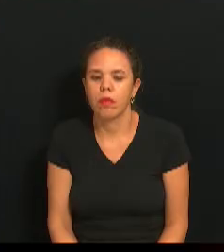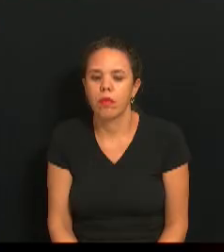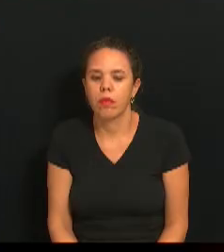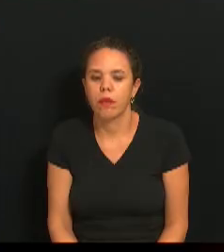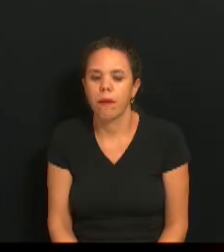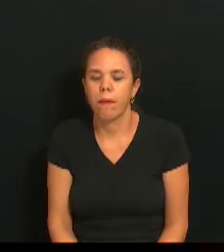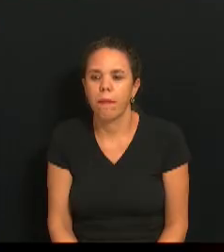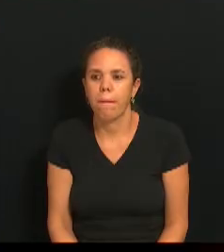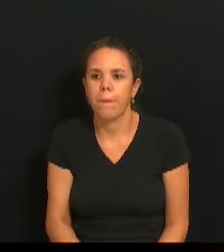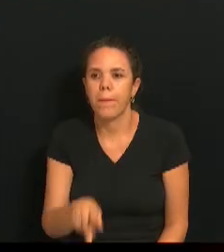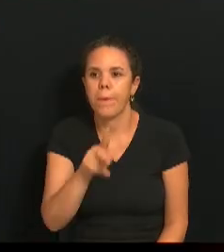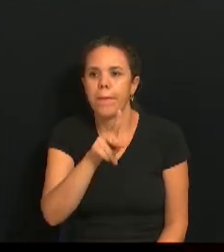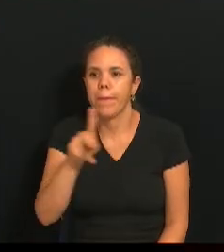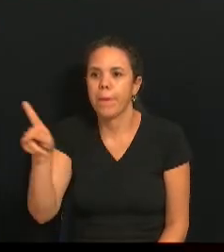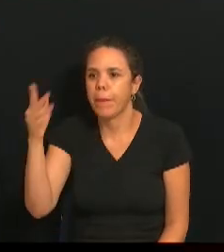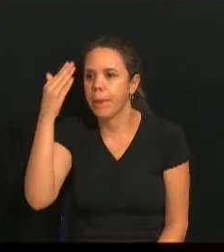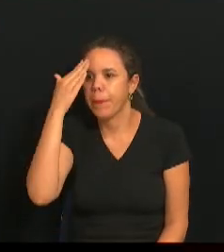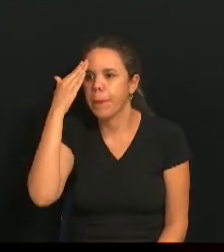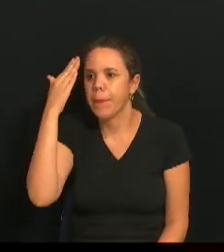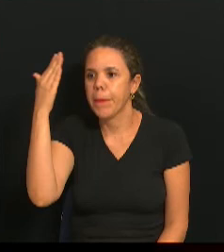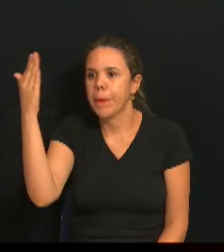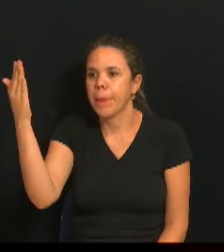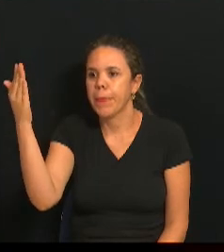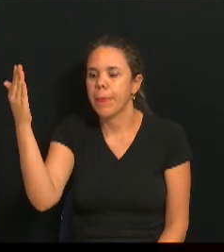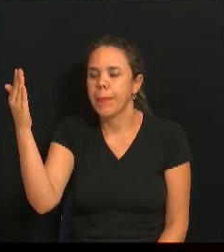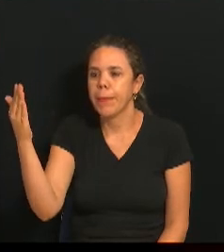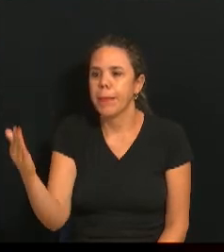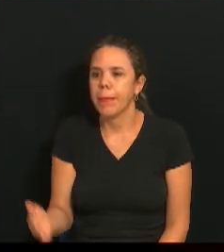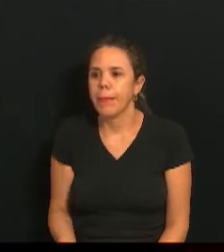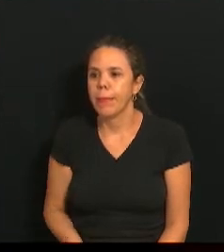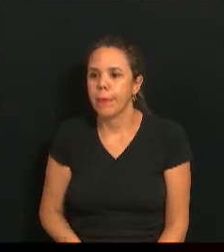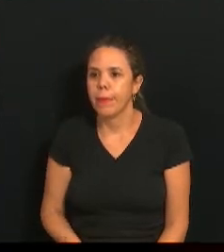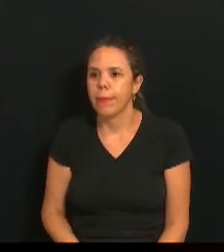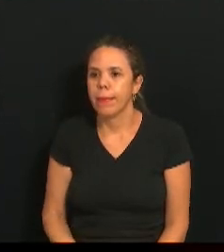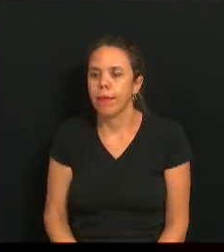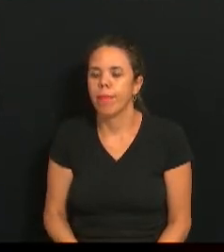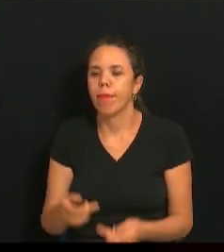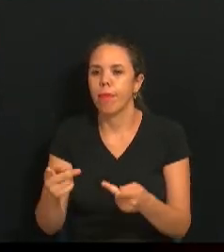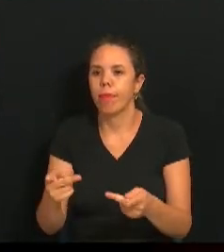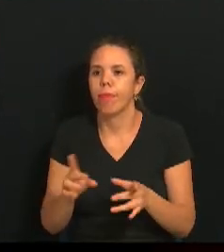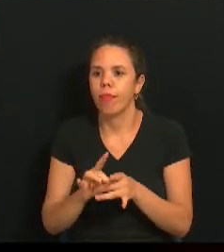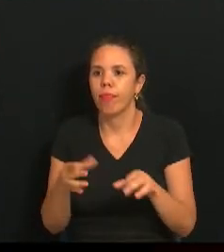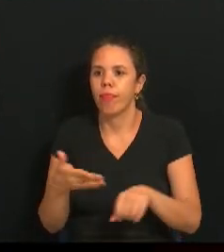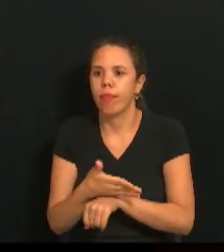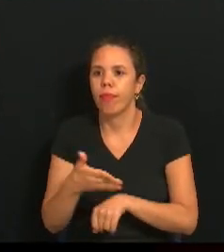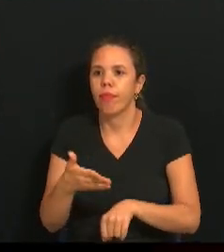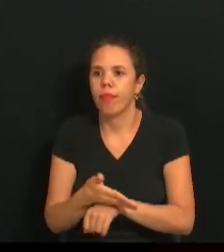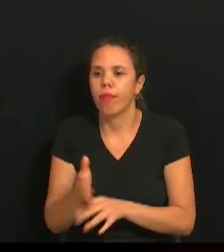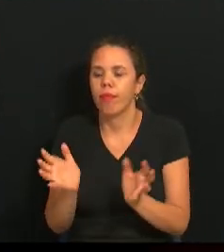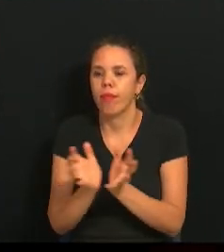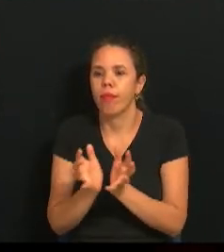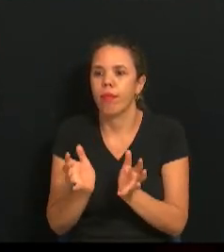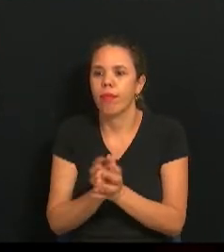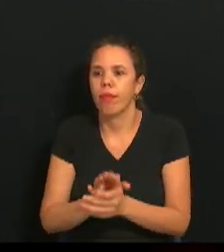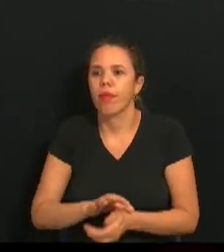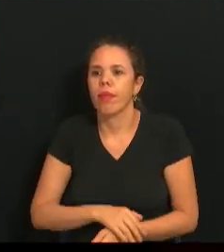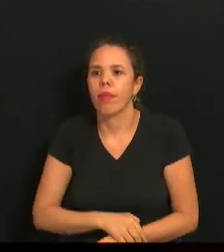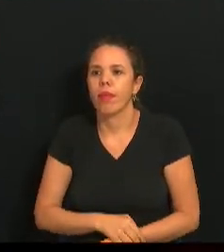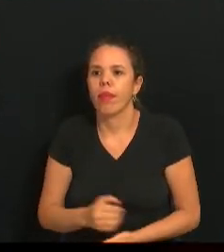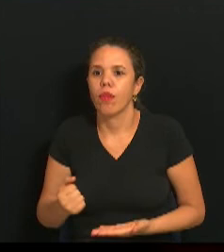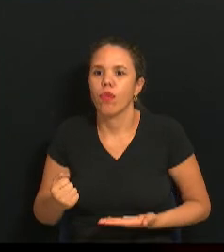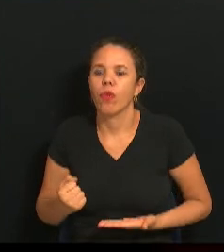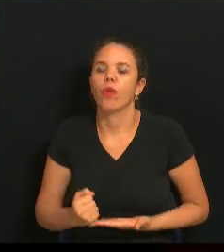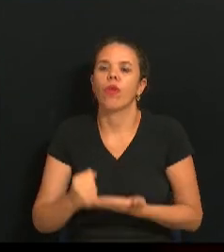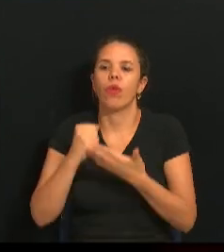Senhor presidente, muito obrigado. Vossa Excelência que me honra com o convite de poder participar desta comissão, contribuir